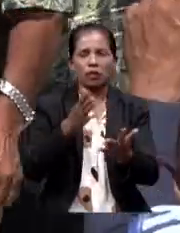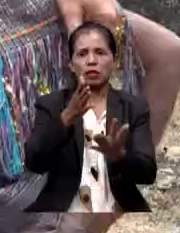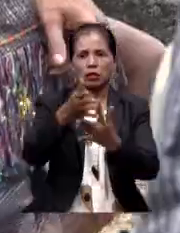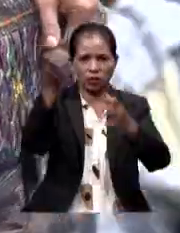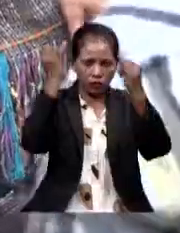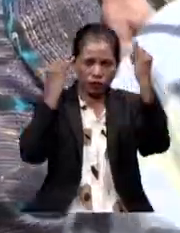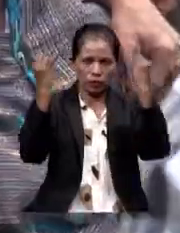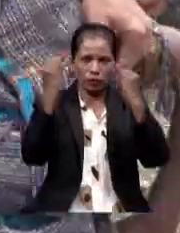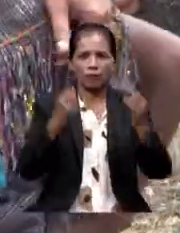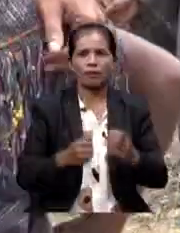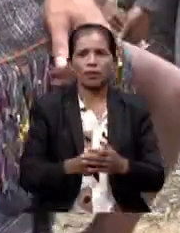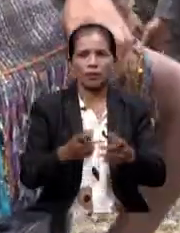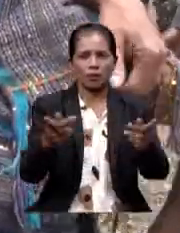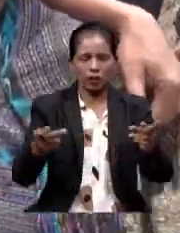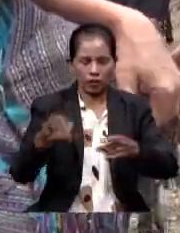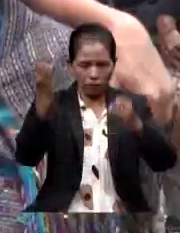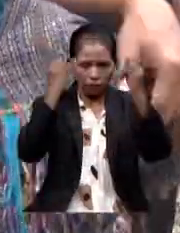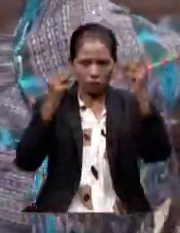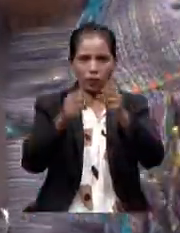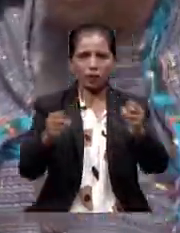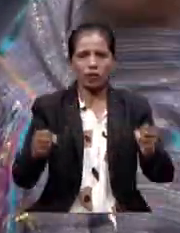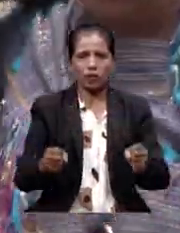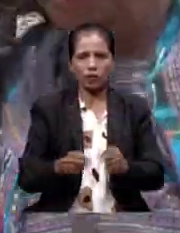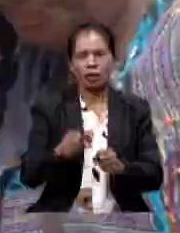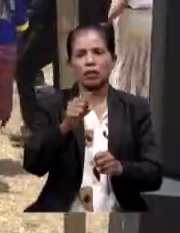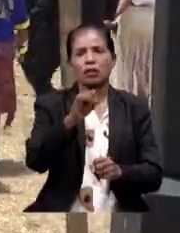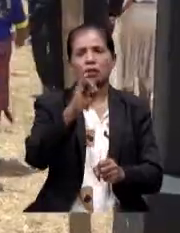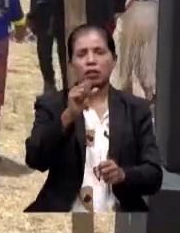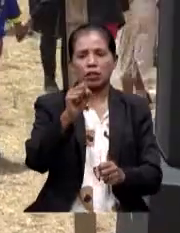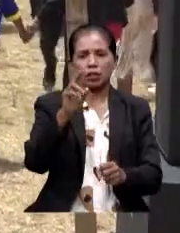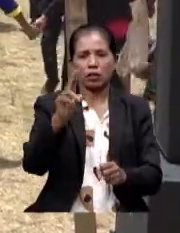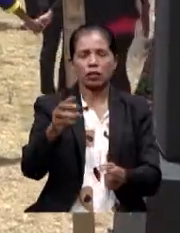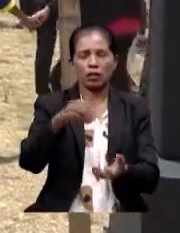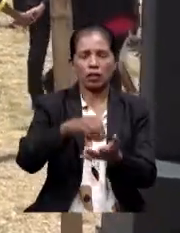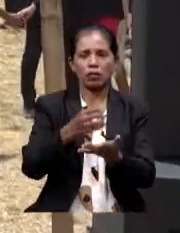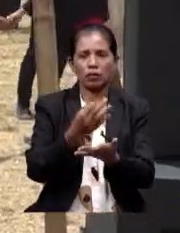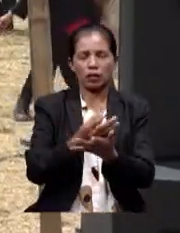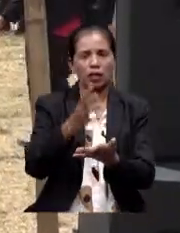informação. Centro de Informação Suco Wailaha, Kassisune, reabilita o Rosan Rihun